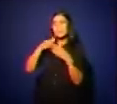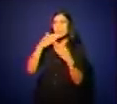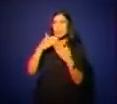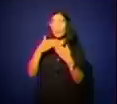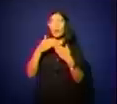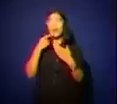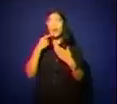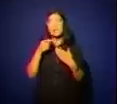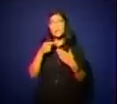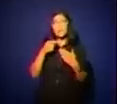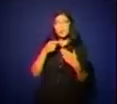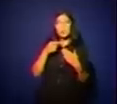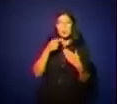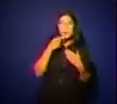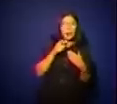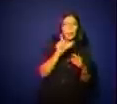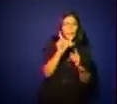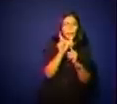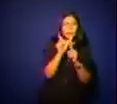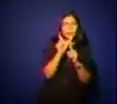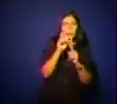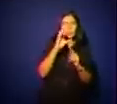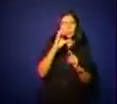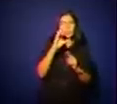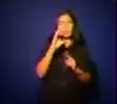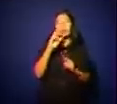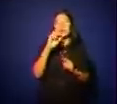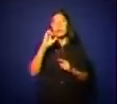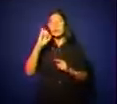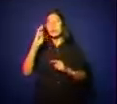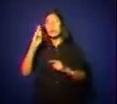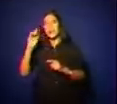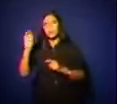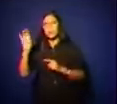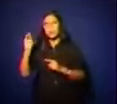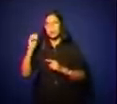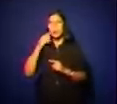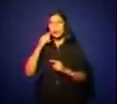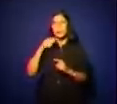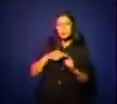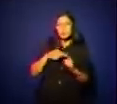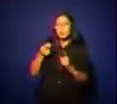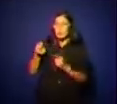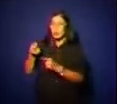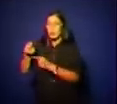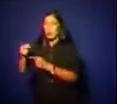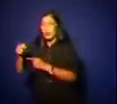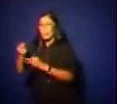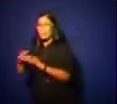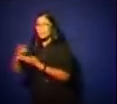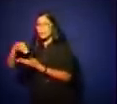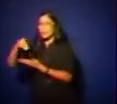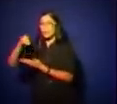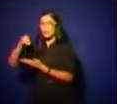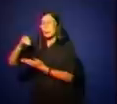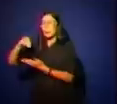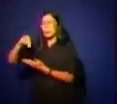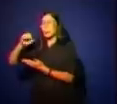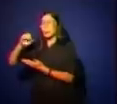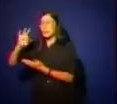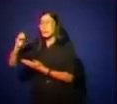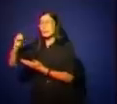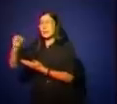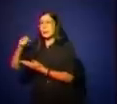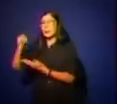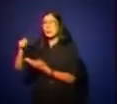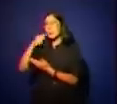colapso total de crédito eu encontrei a parte prudencial com a parte monetária Em algum momento Então o que a gente faz a gente acompanha o